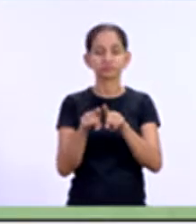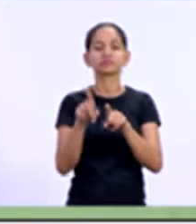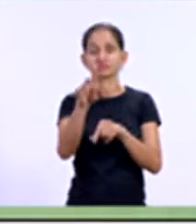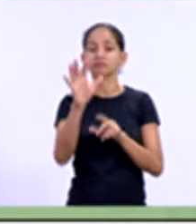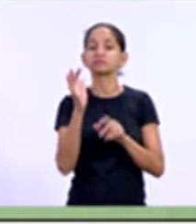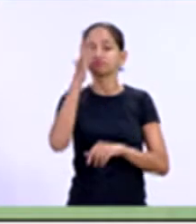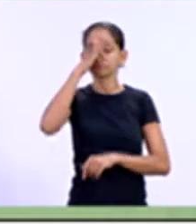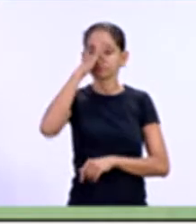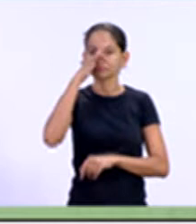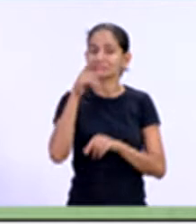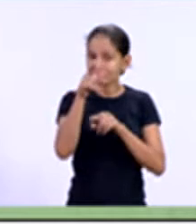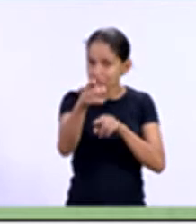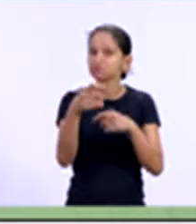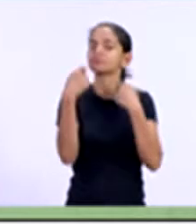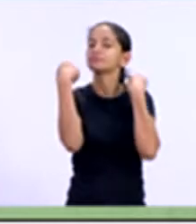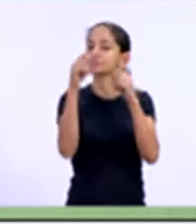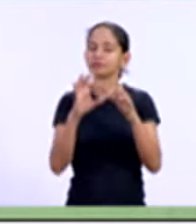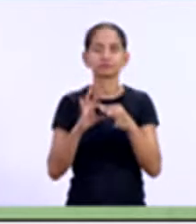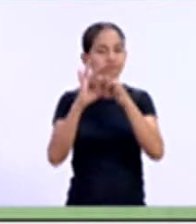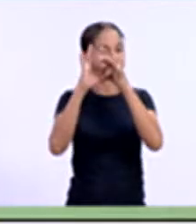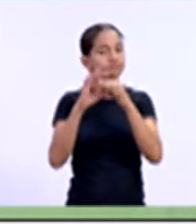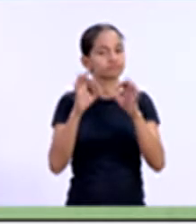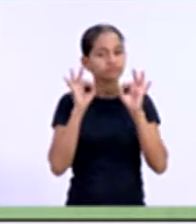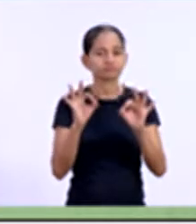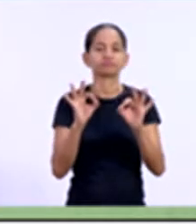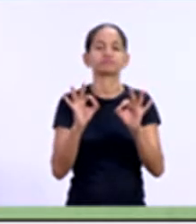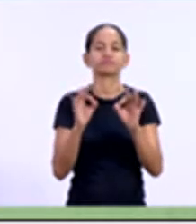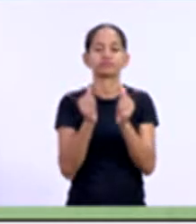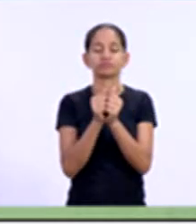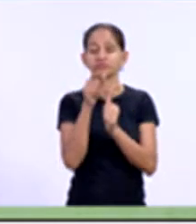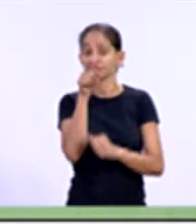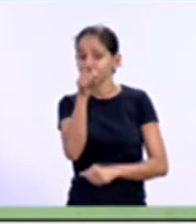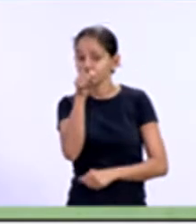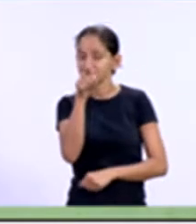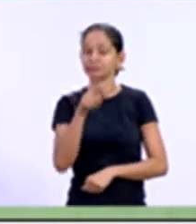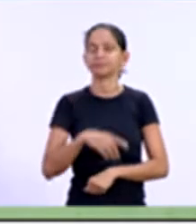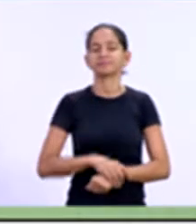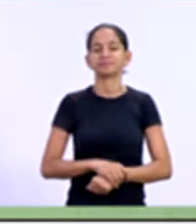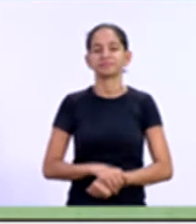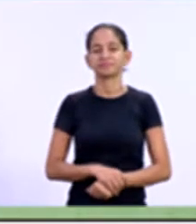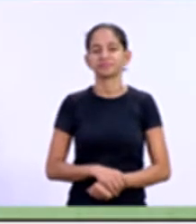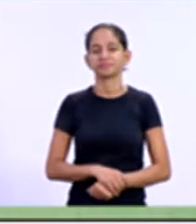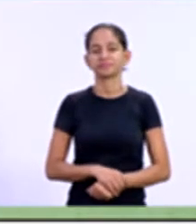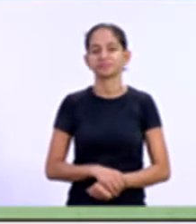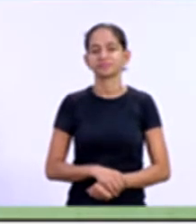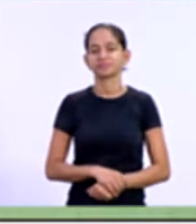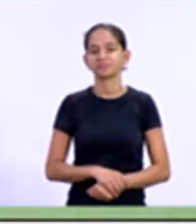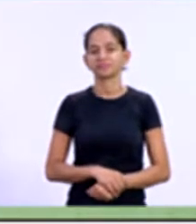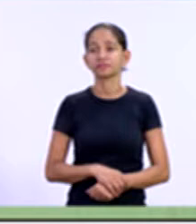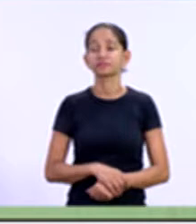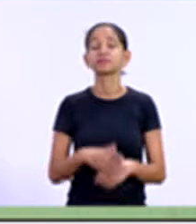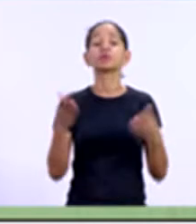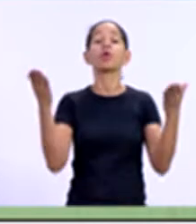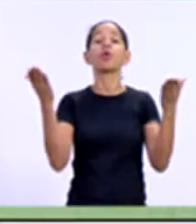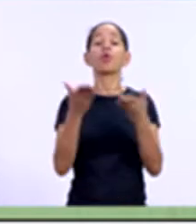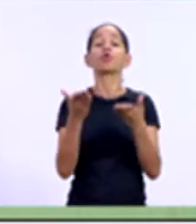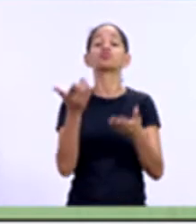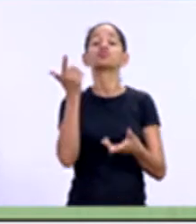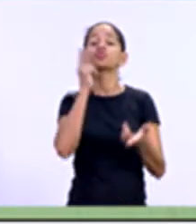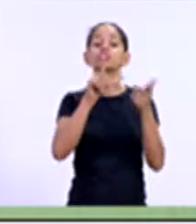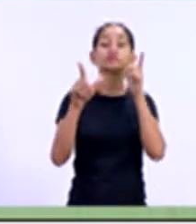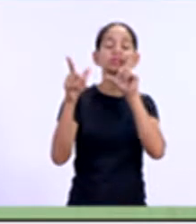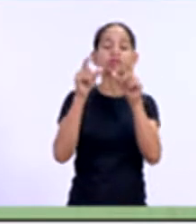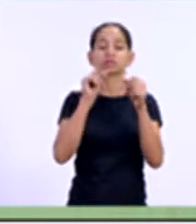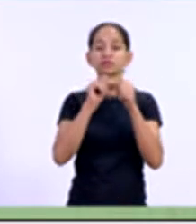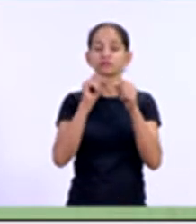Ouro Preto, sua terra. Minha terra natal. Continuando aqui, professor. É o que permite o